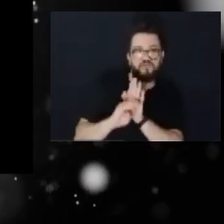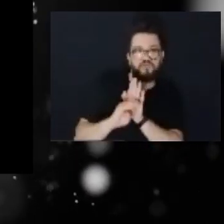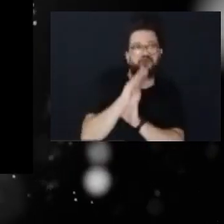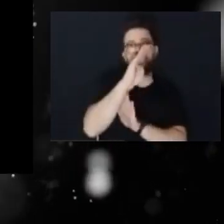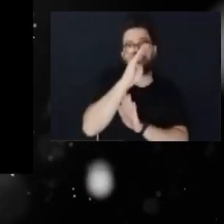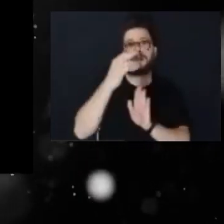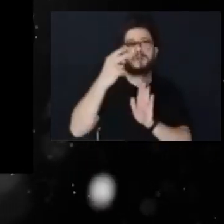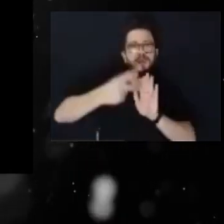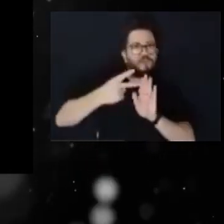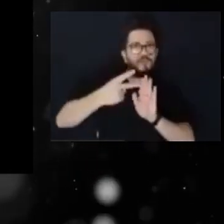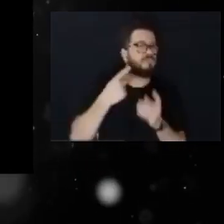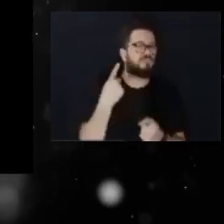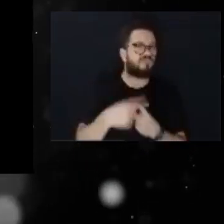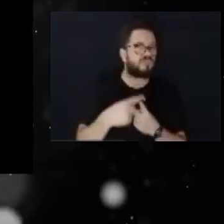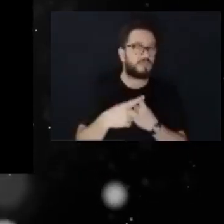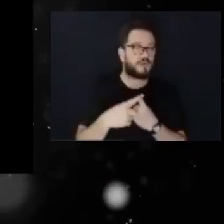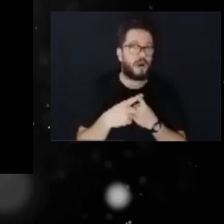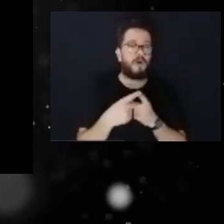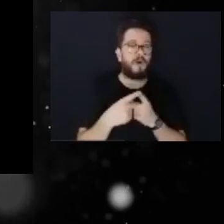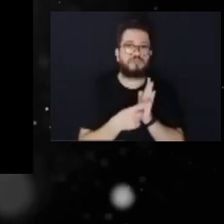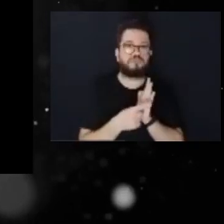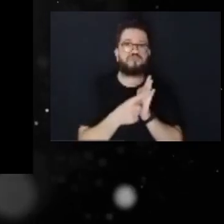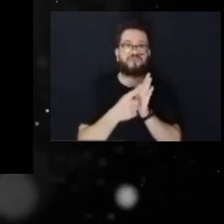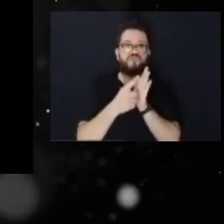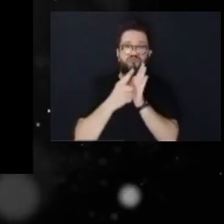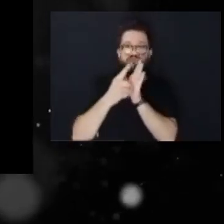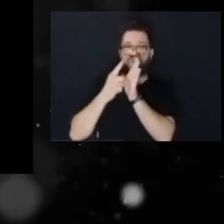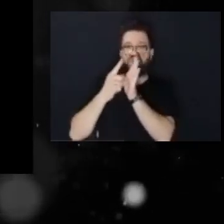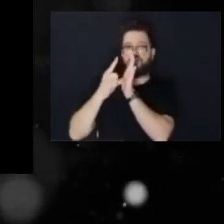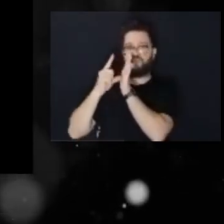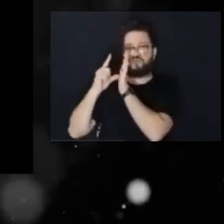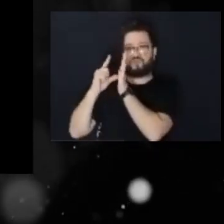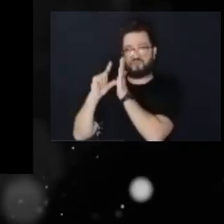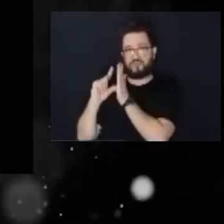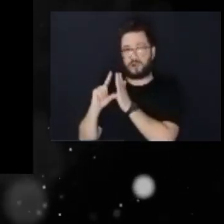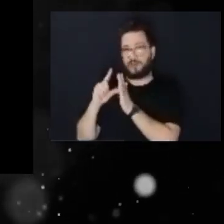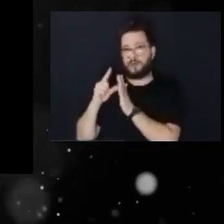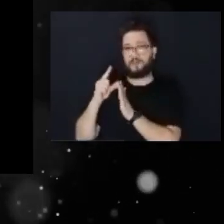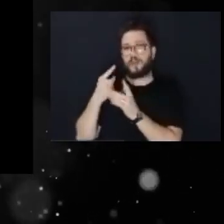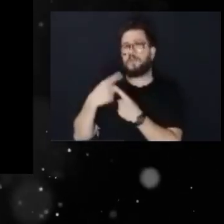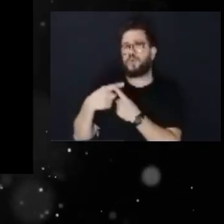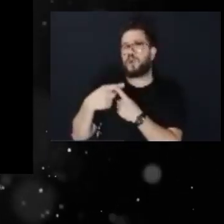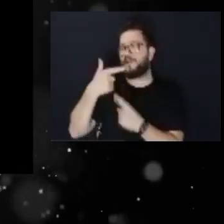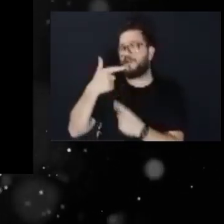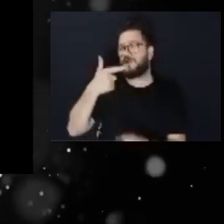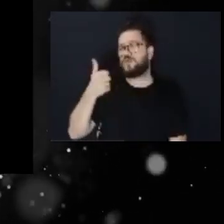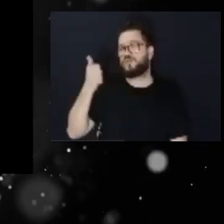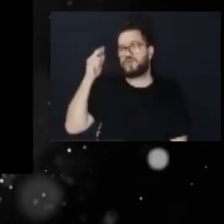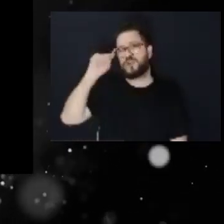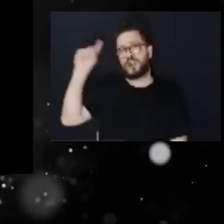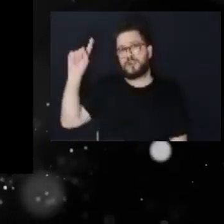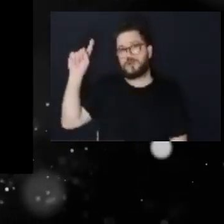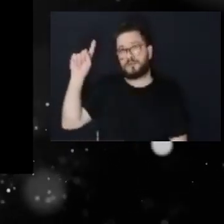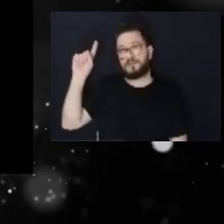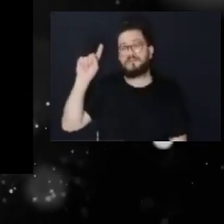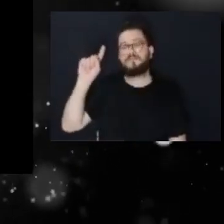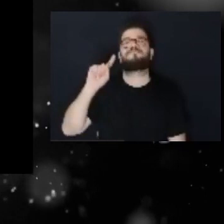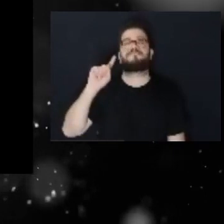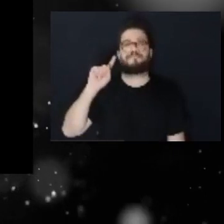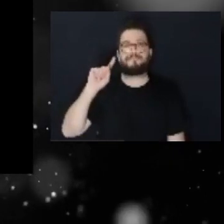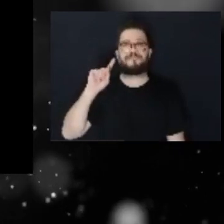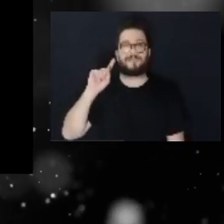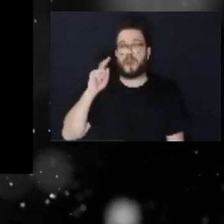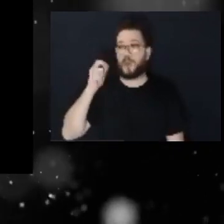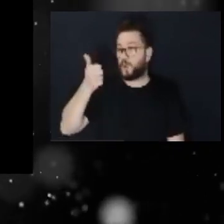nós revertermos 21 dias antes, e por que a data de 21 dias? Porque em 14 dias